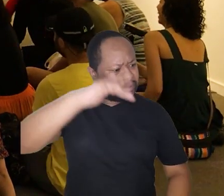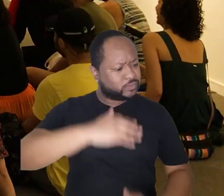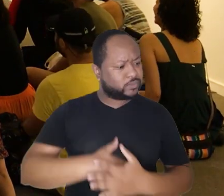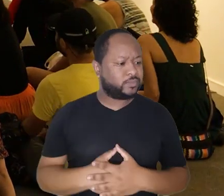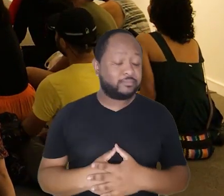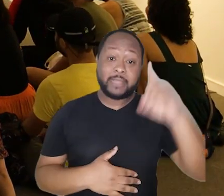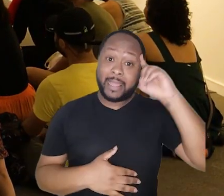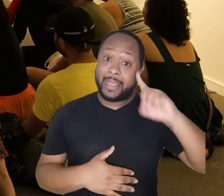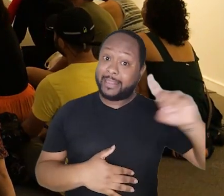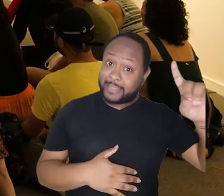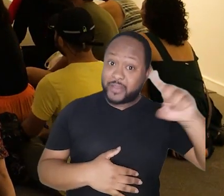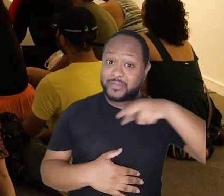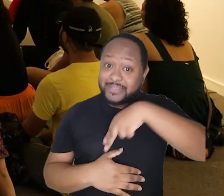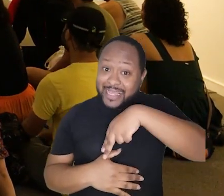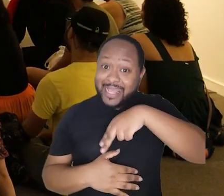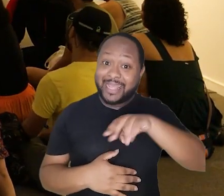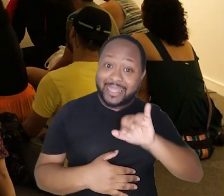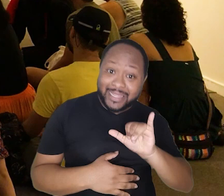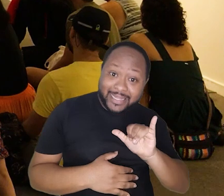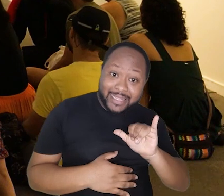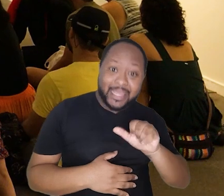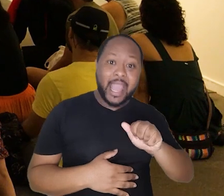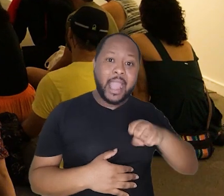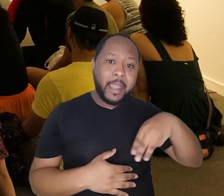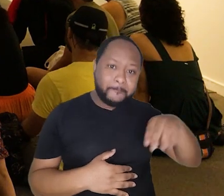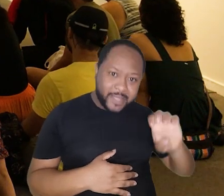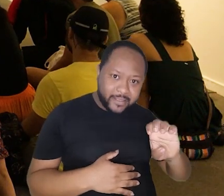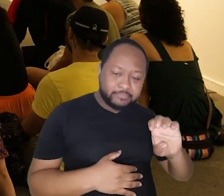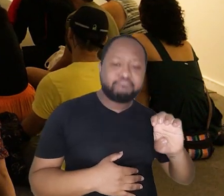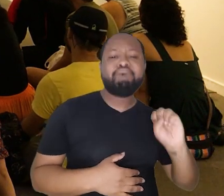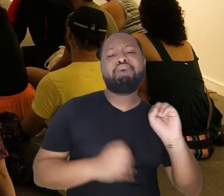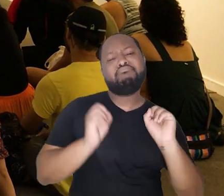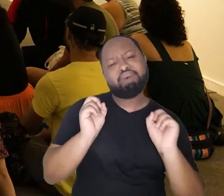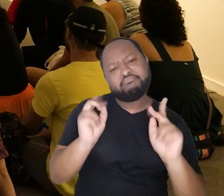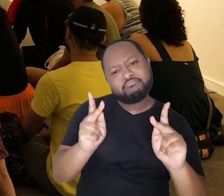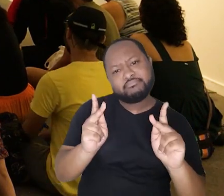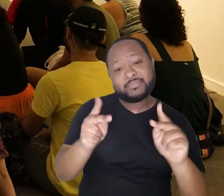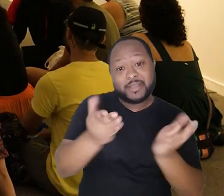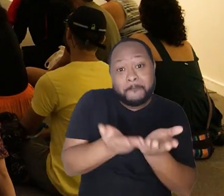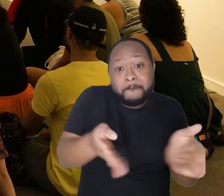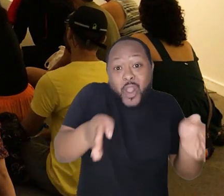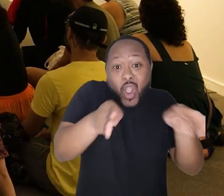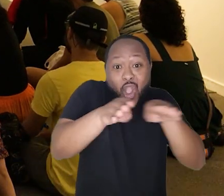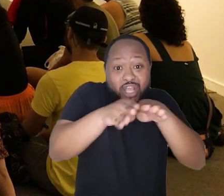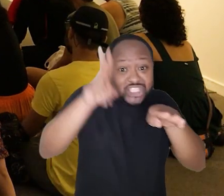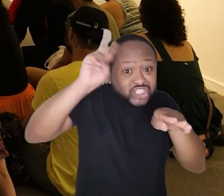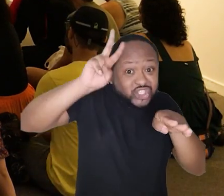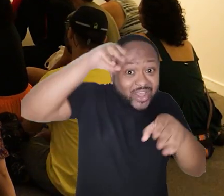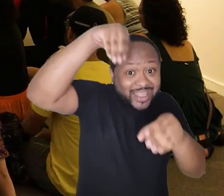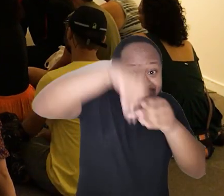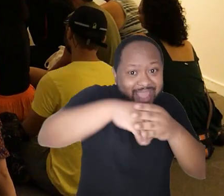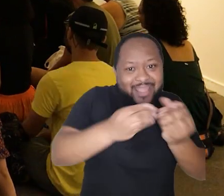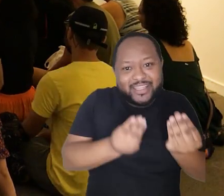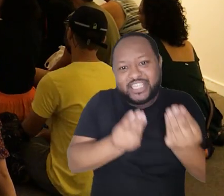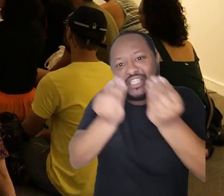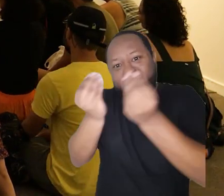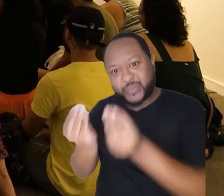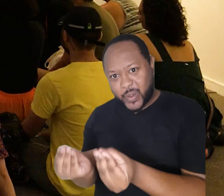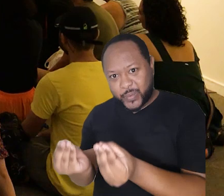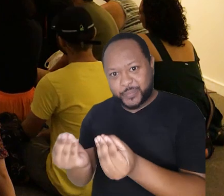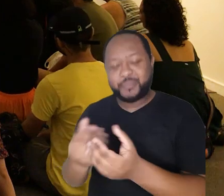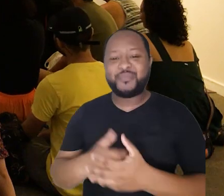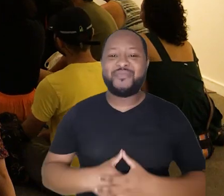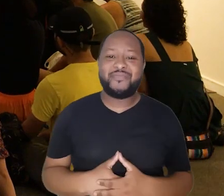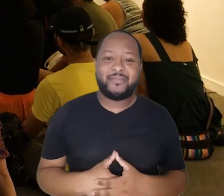o deus Niame disse, sim, agora eu vou lhe dar o pote das histórias. É então que